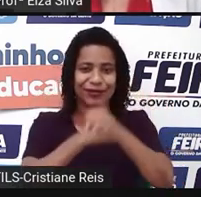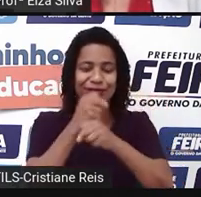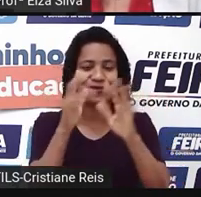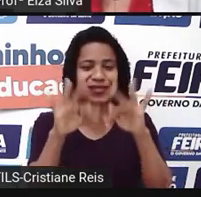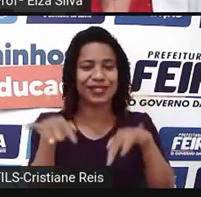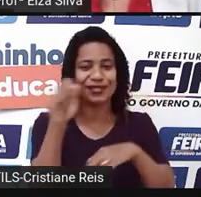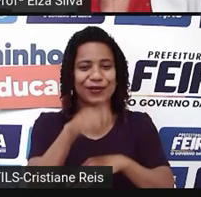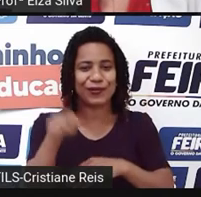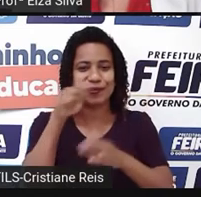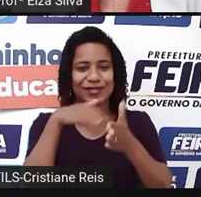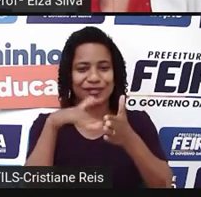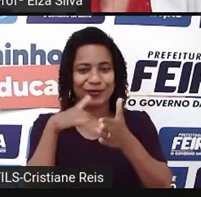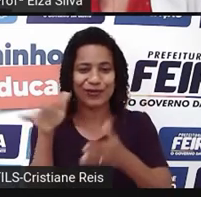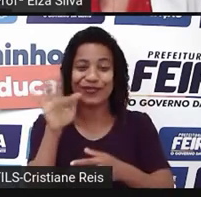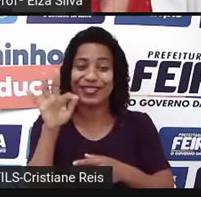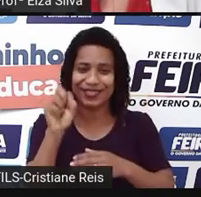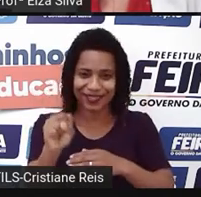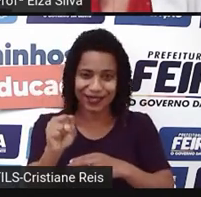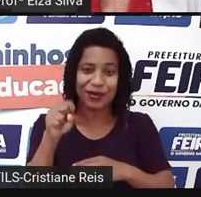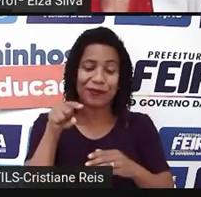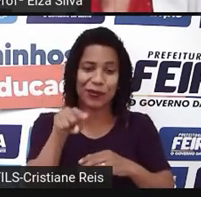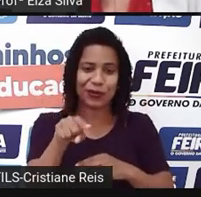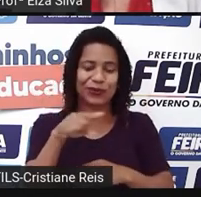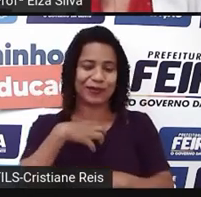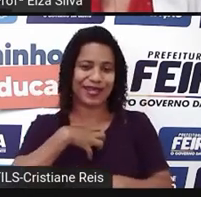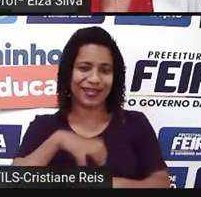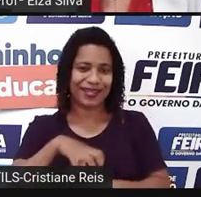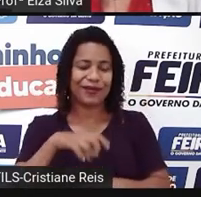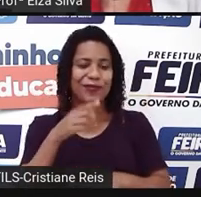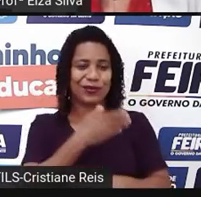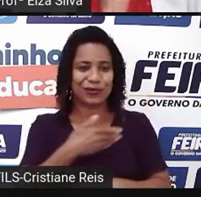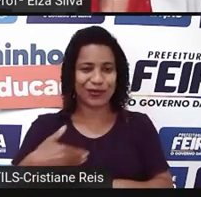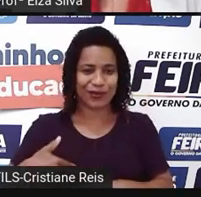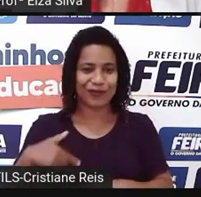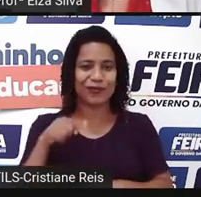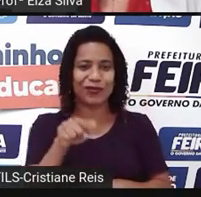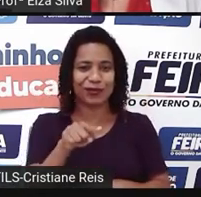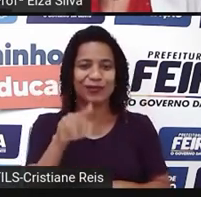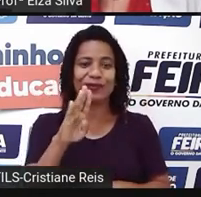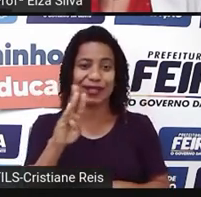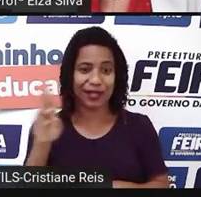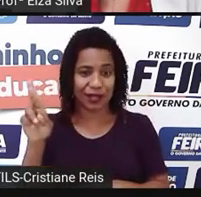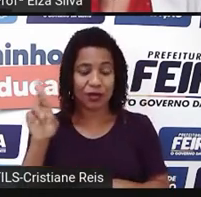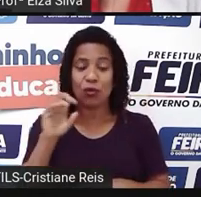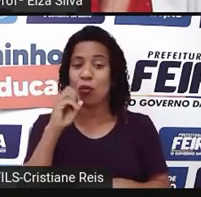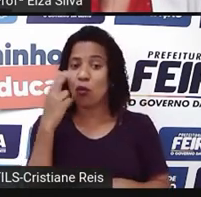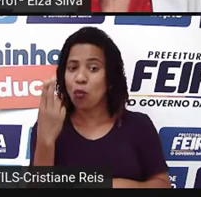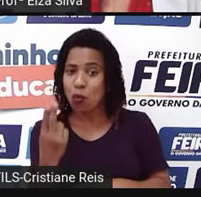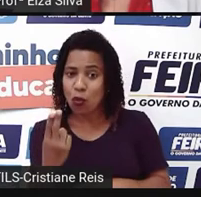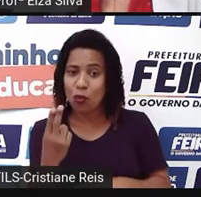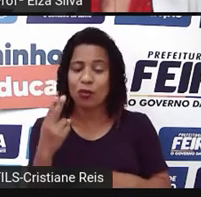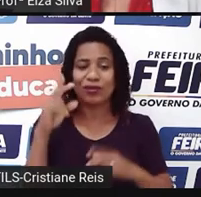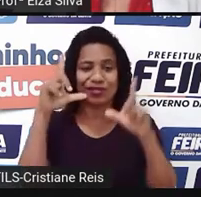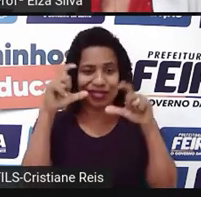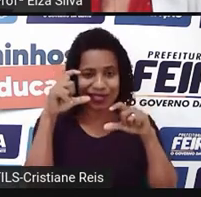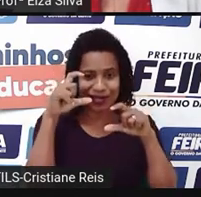.feiradesantana.ba.gov.br Ou para o nosso Instagram, arroba